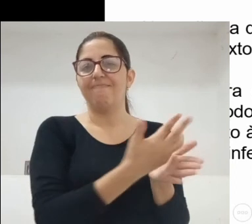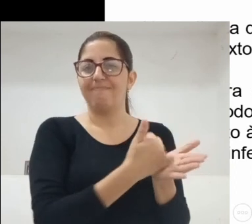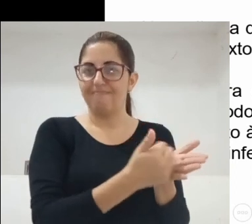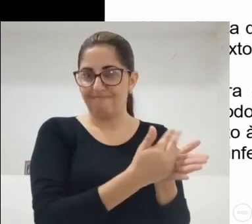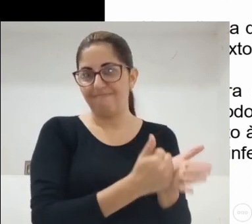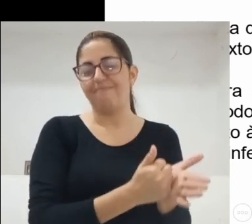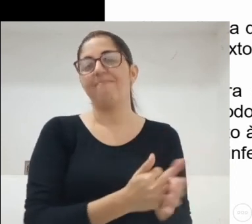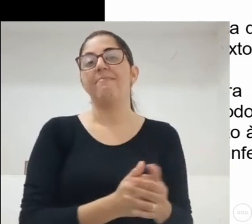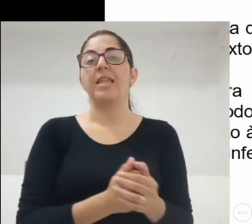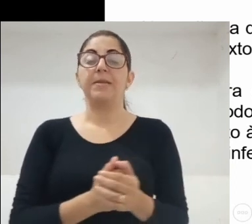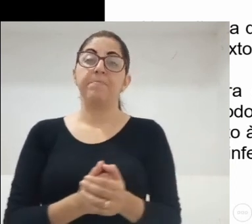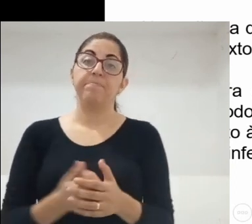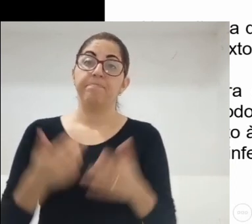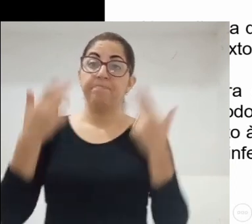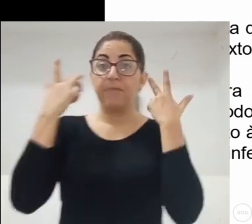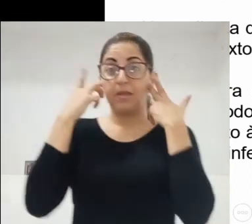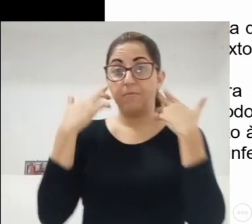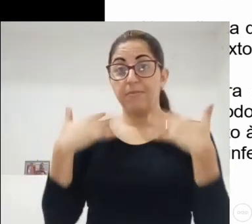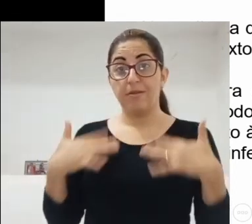né?